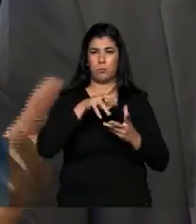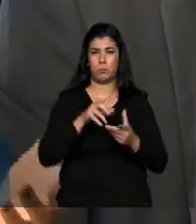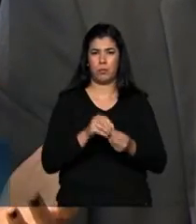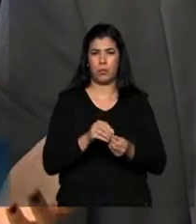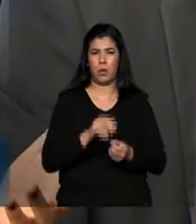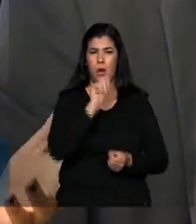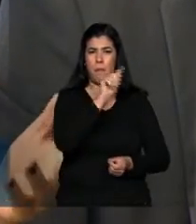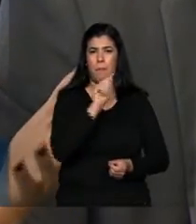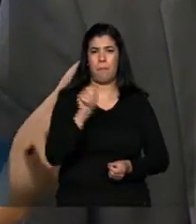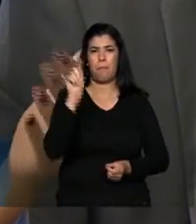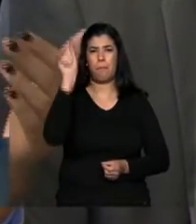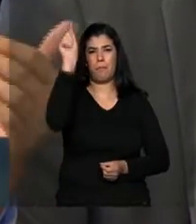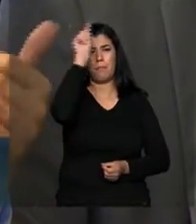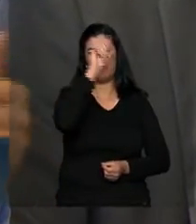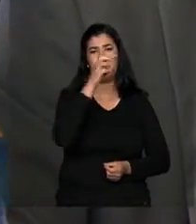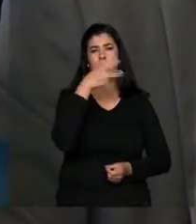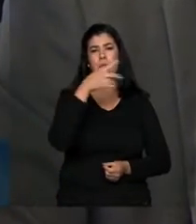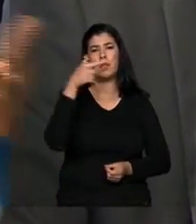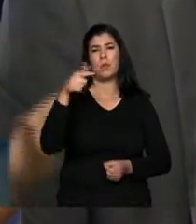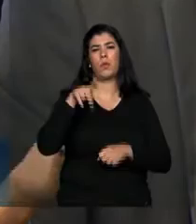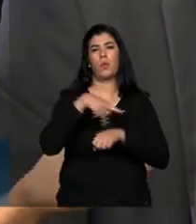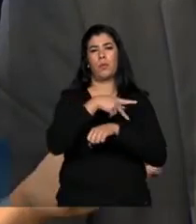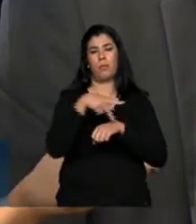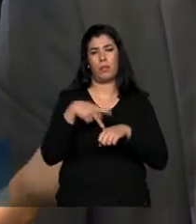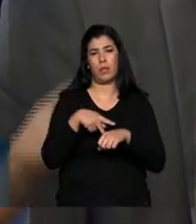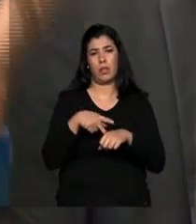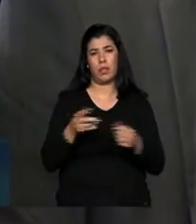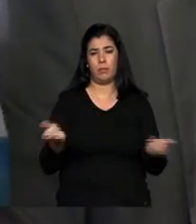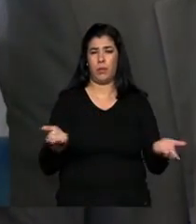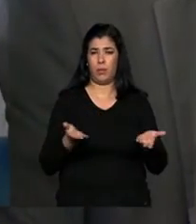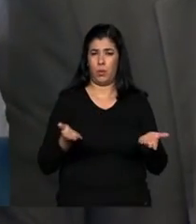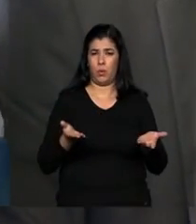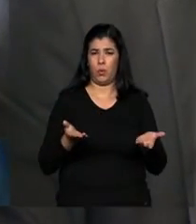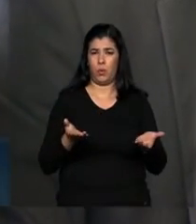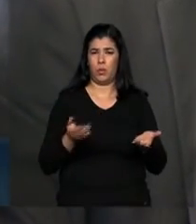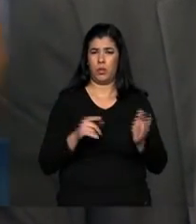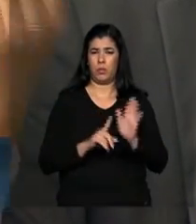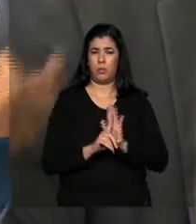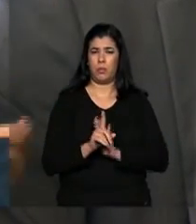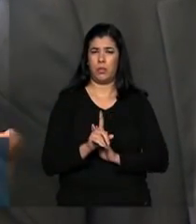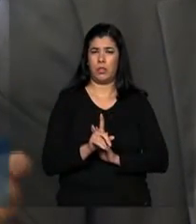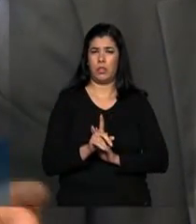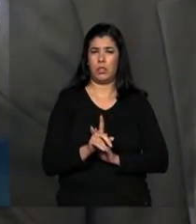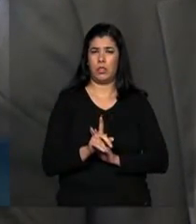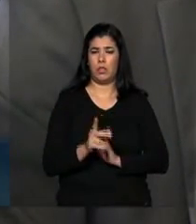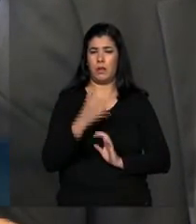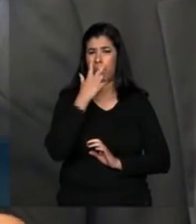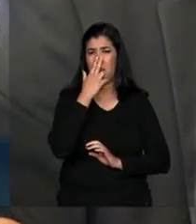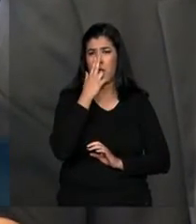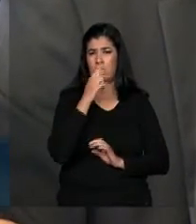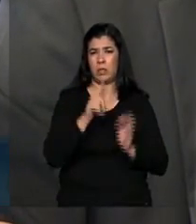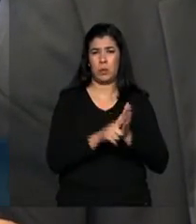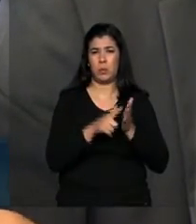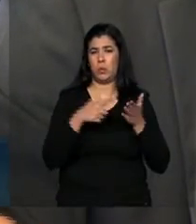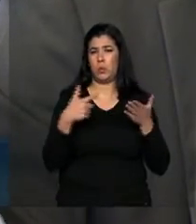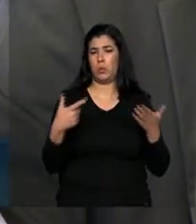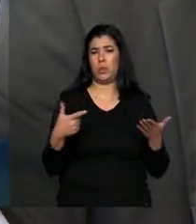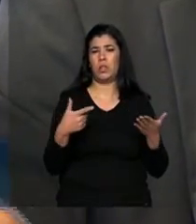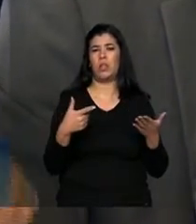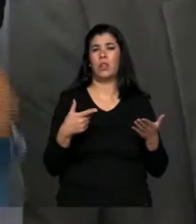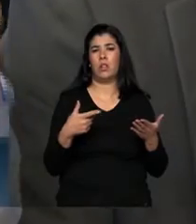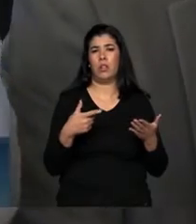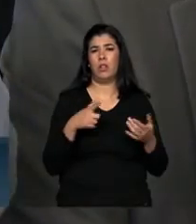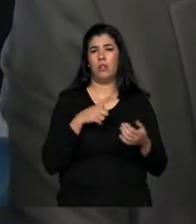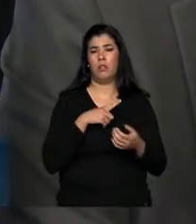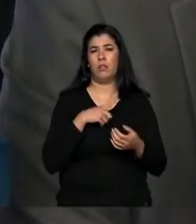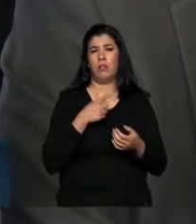aí prioritários, mas hoje mesmo foi publicada uma notícia, se não me engano foi no Estadão ou na Folha. É a do G20,